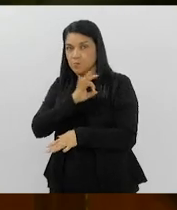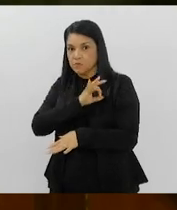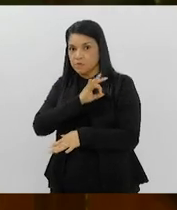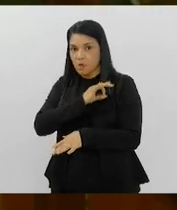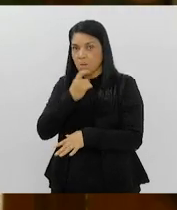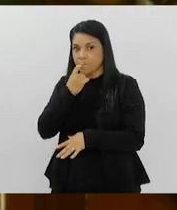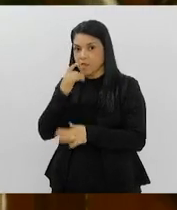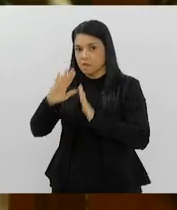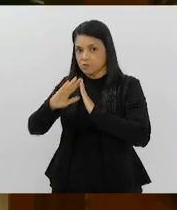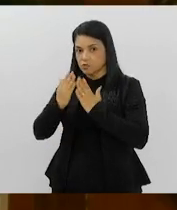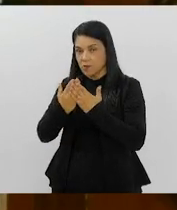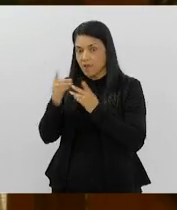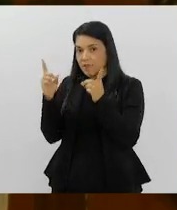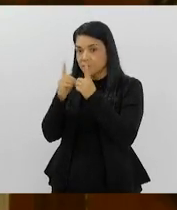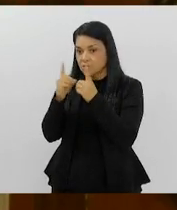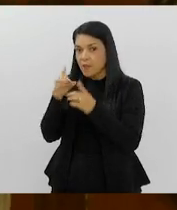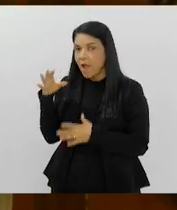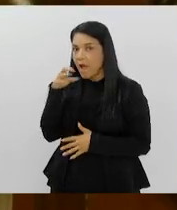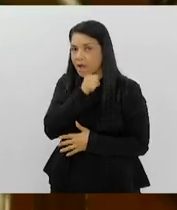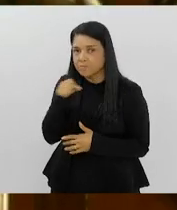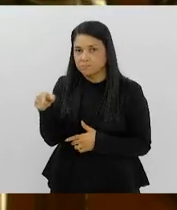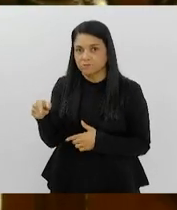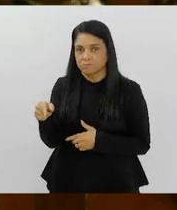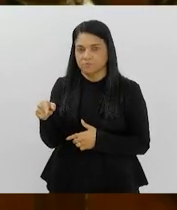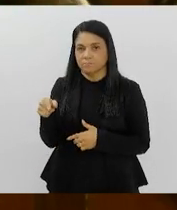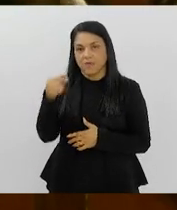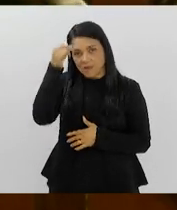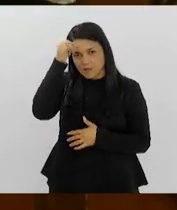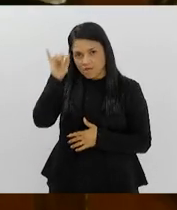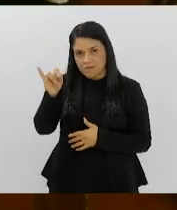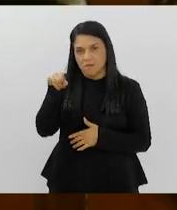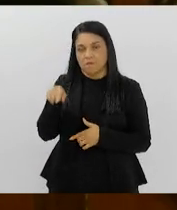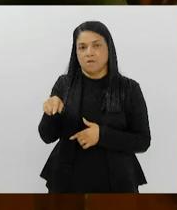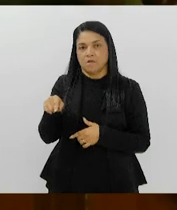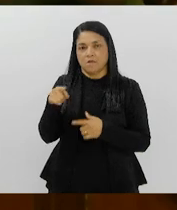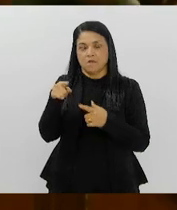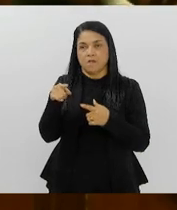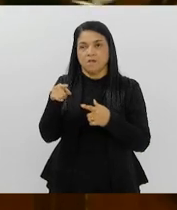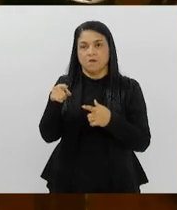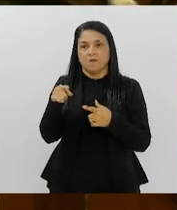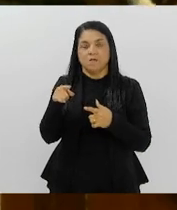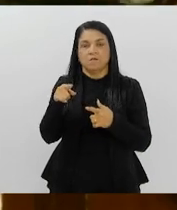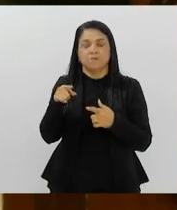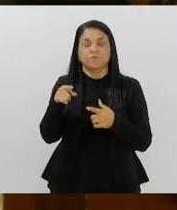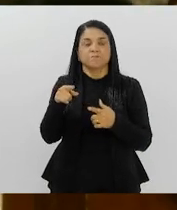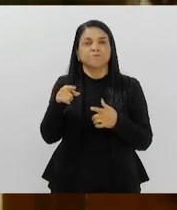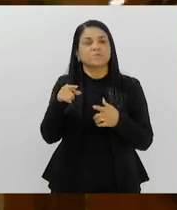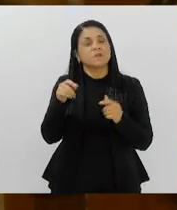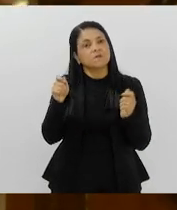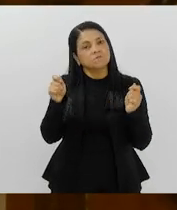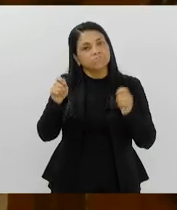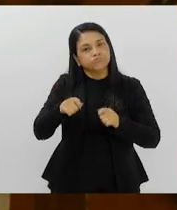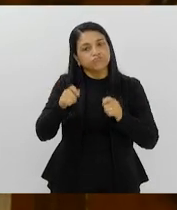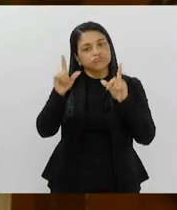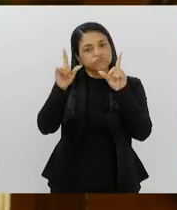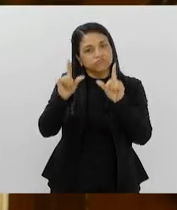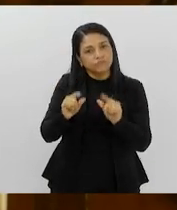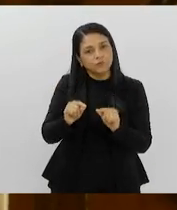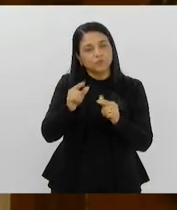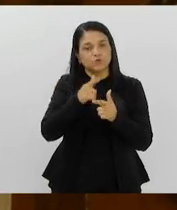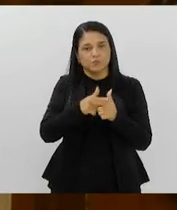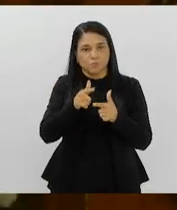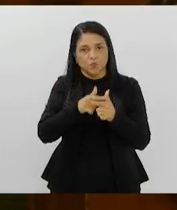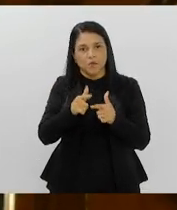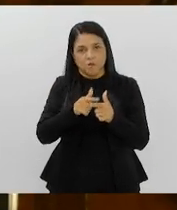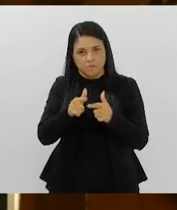que o atendimento seja o mais rápido possível, para evitar ali, para poder mitigar os danos daquela